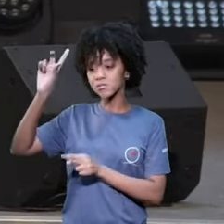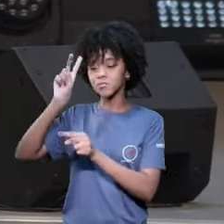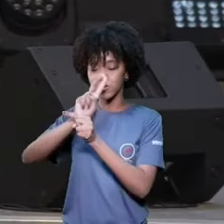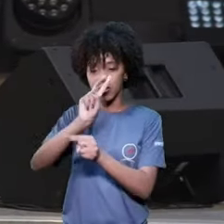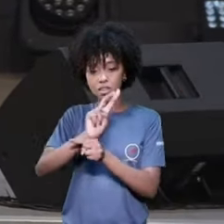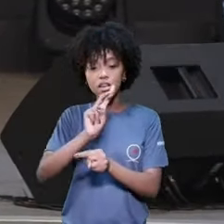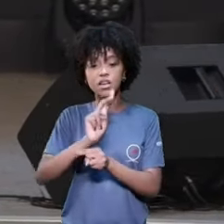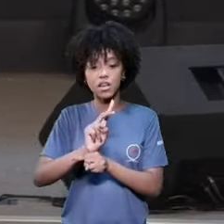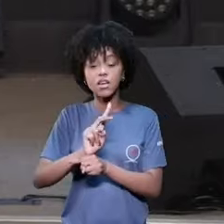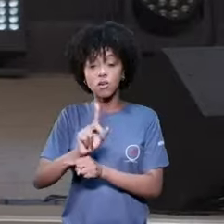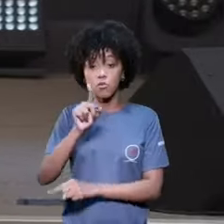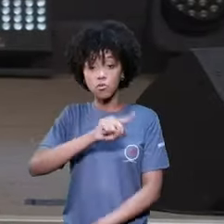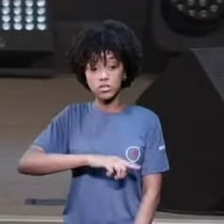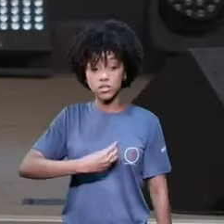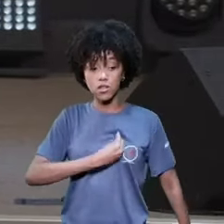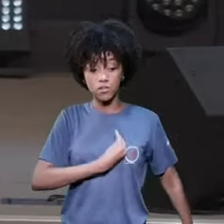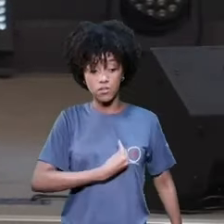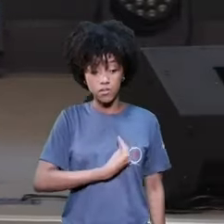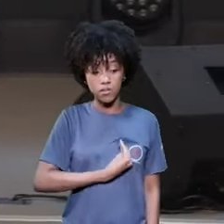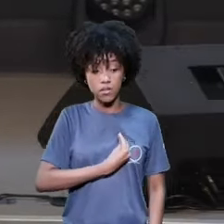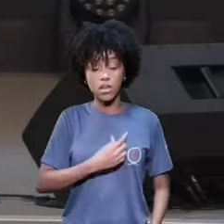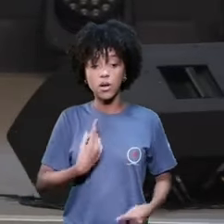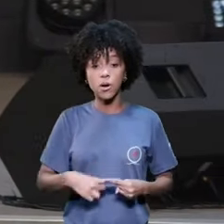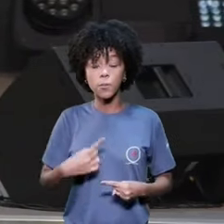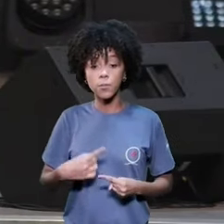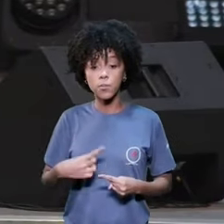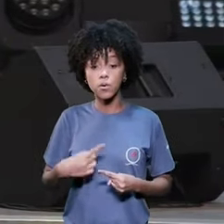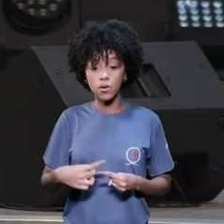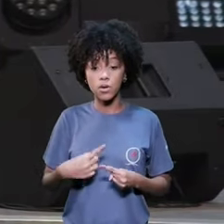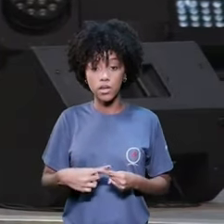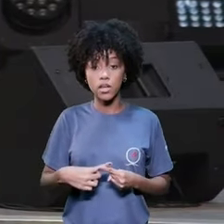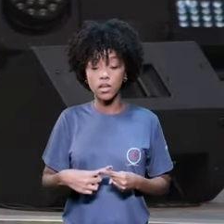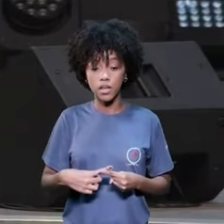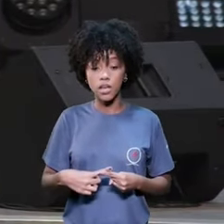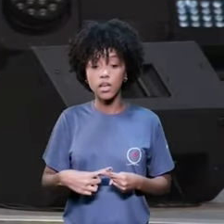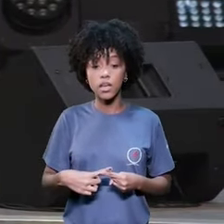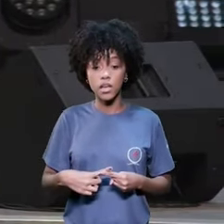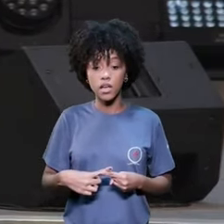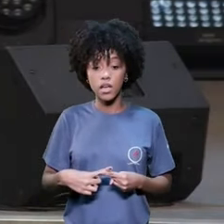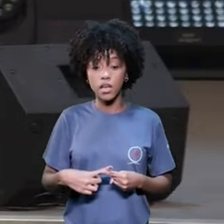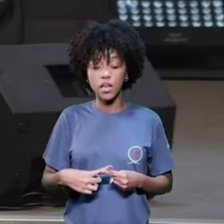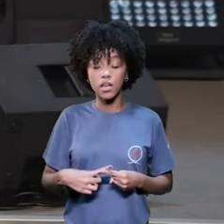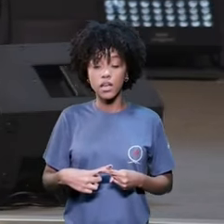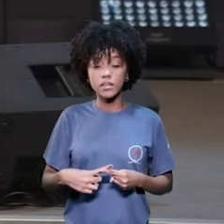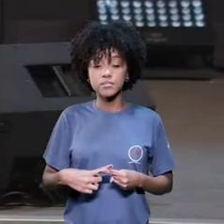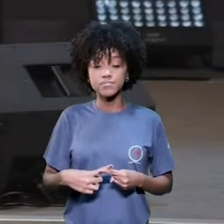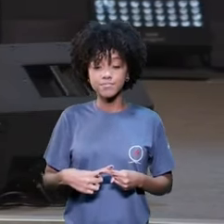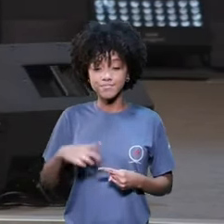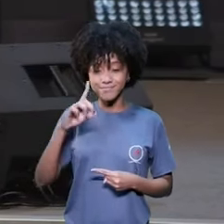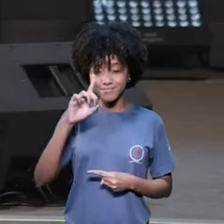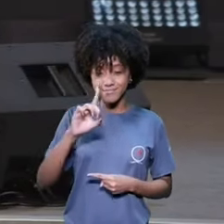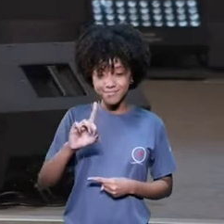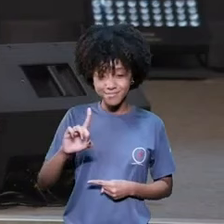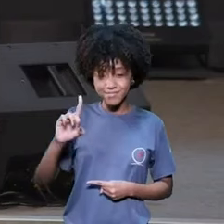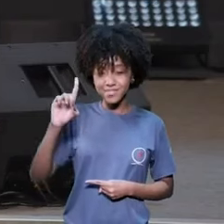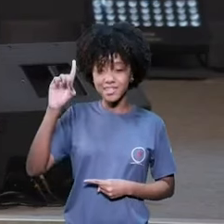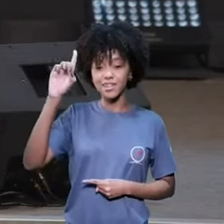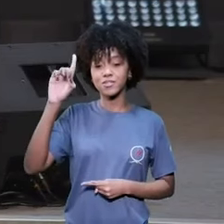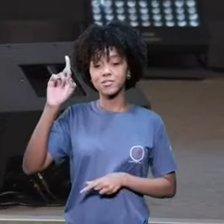porque eu sou a tua fortaleza. Mas eu vi que você deu o dízimo da tua vitória e rejeitou o dinheiro de Sodoma. Por isso, grande será o